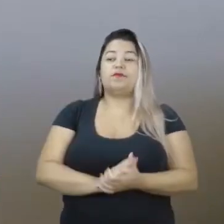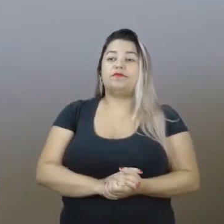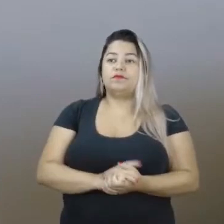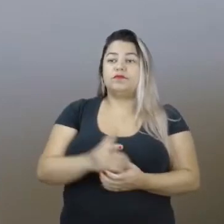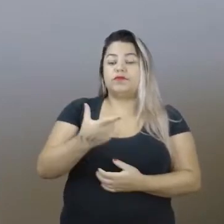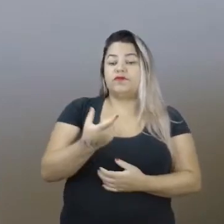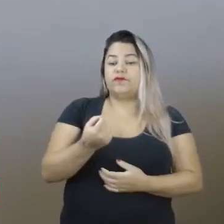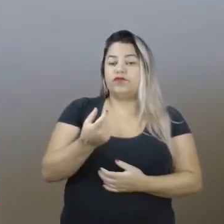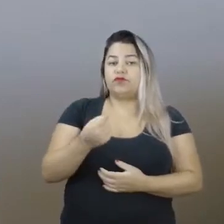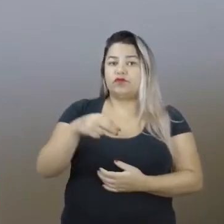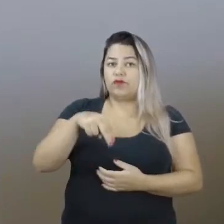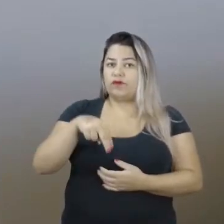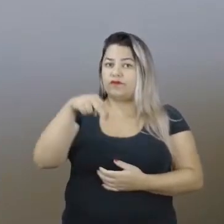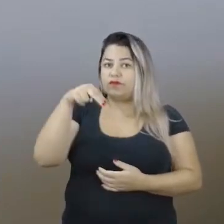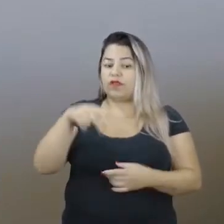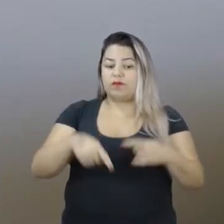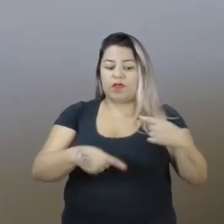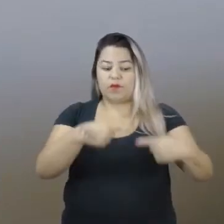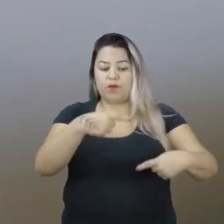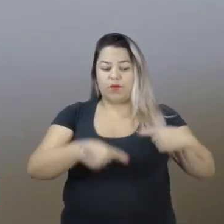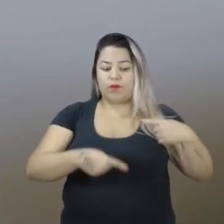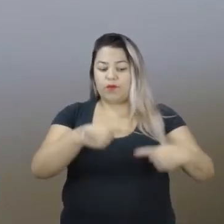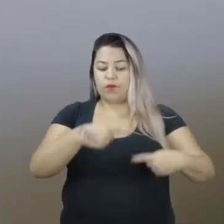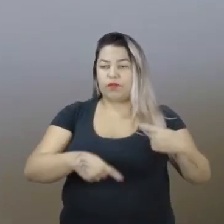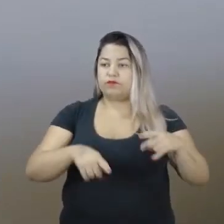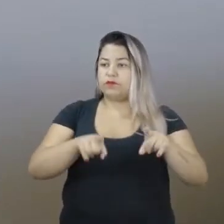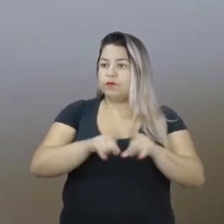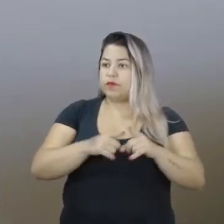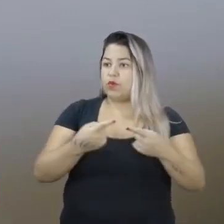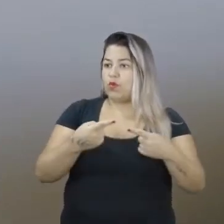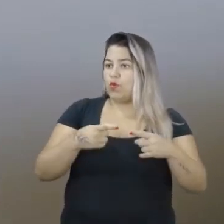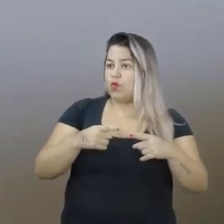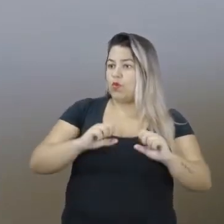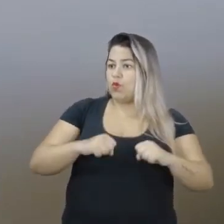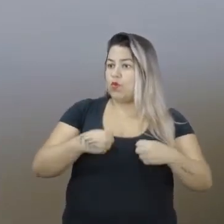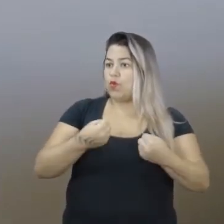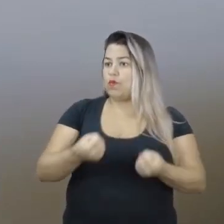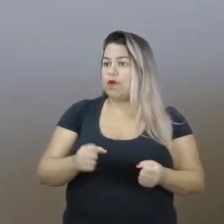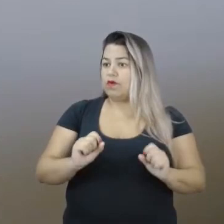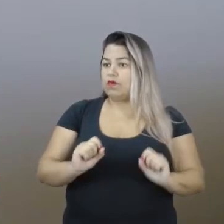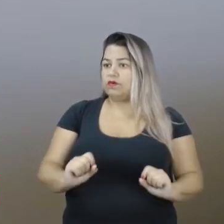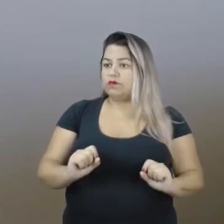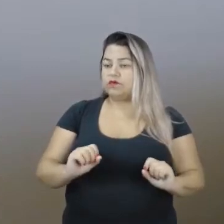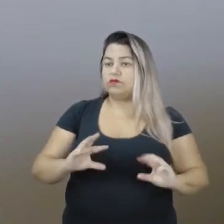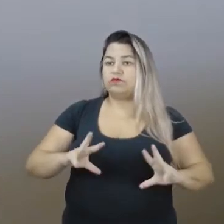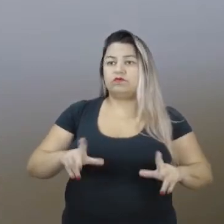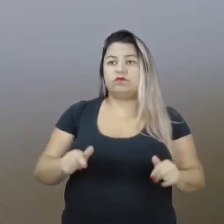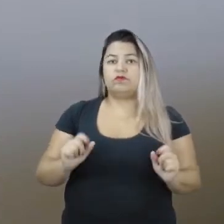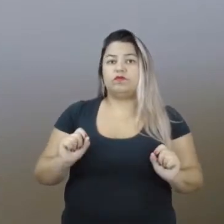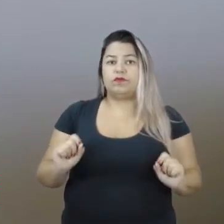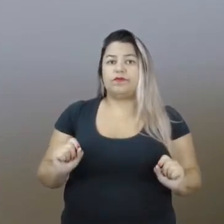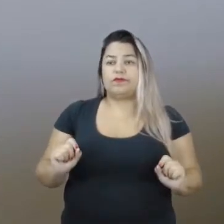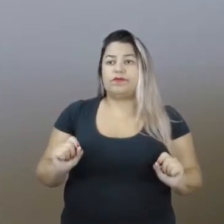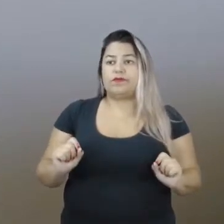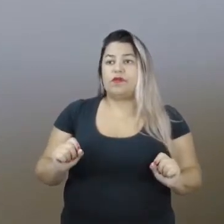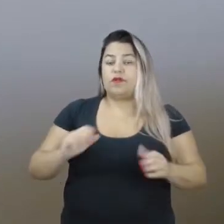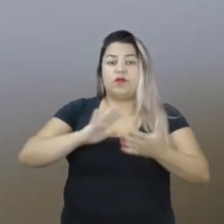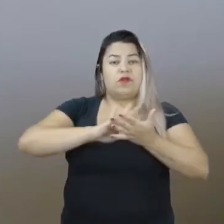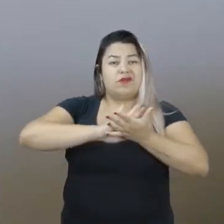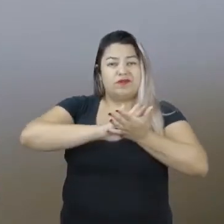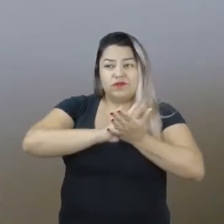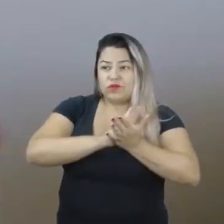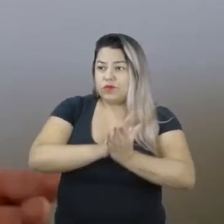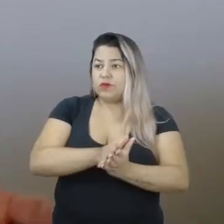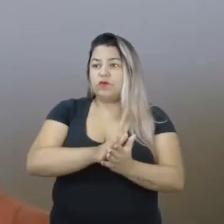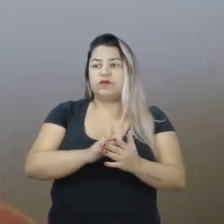20 de novembro, as políticas afirmativas e o combate a todo tipo de preconceito.